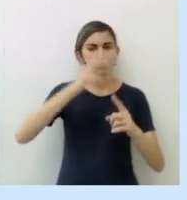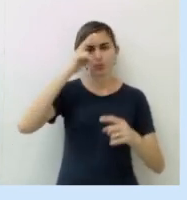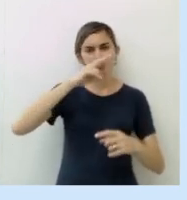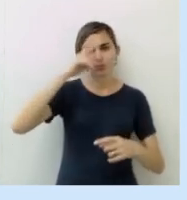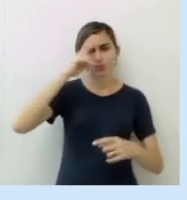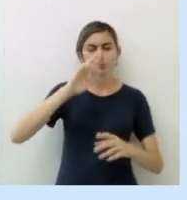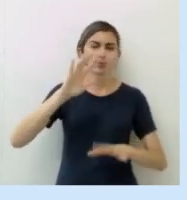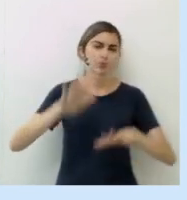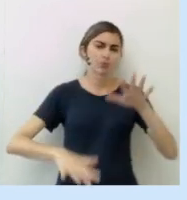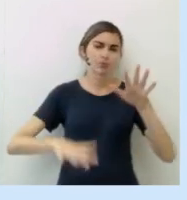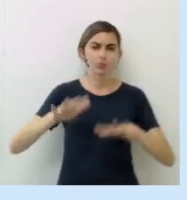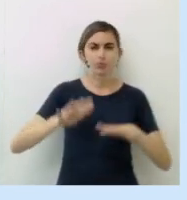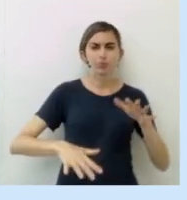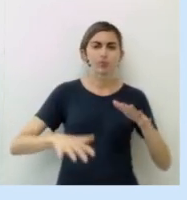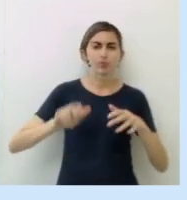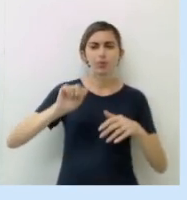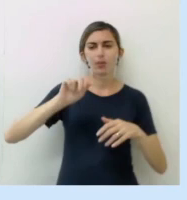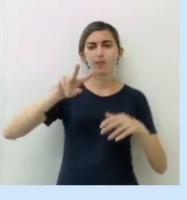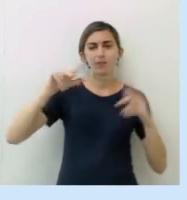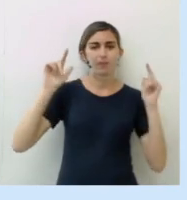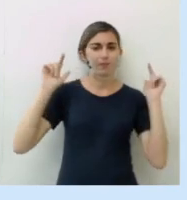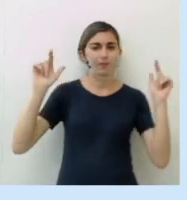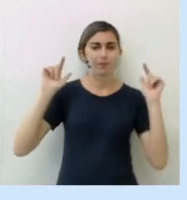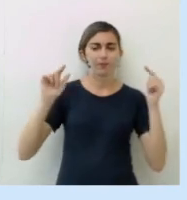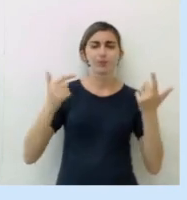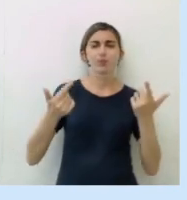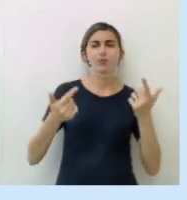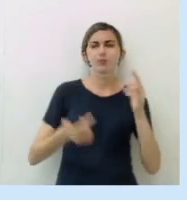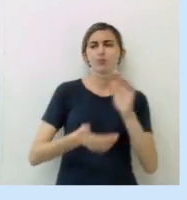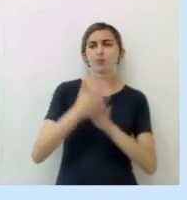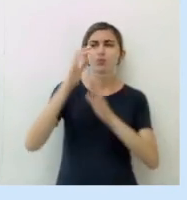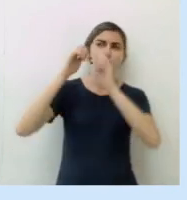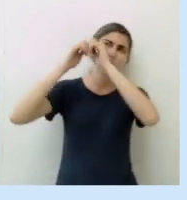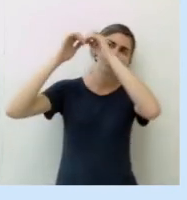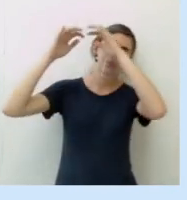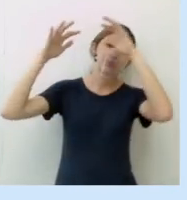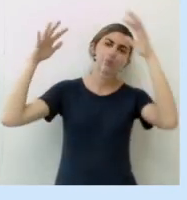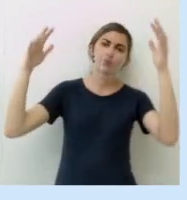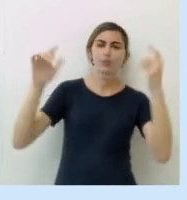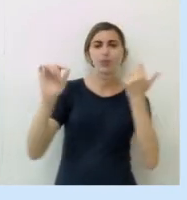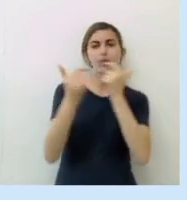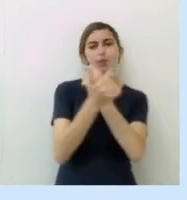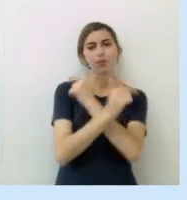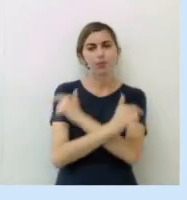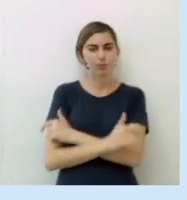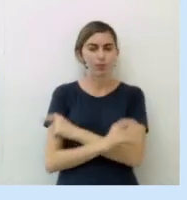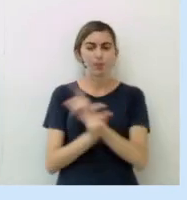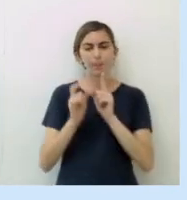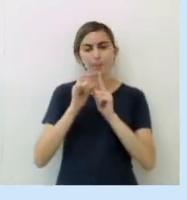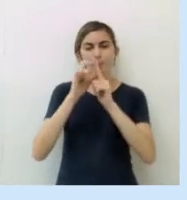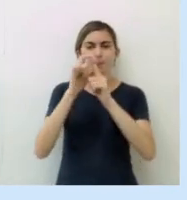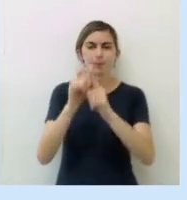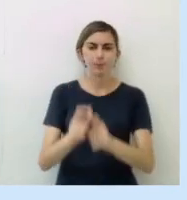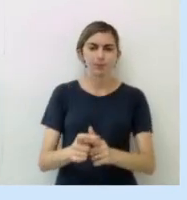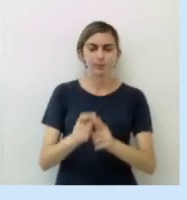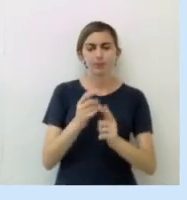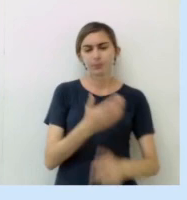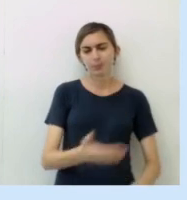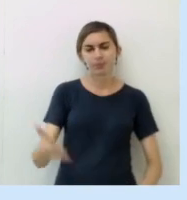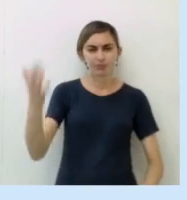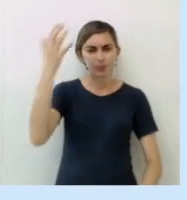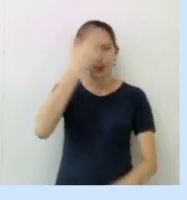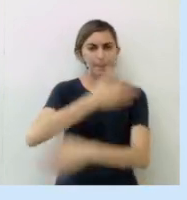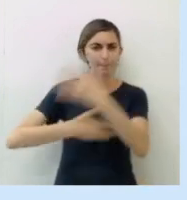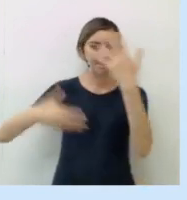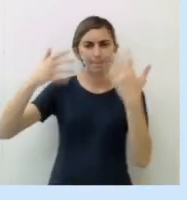história, geralmente uma grande aventura em que há o sobrenatural. O lírico é a palavra em que ela é cantada